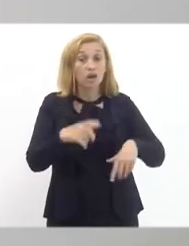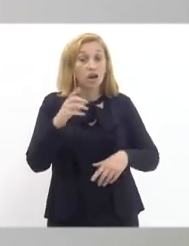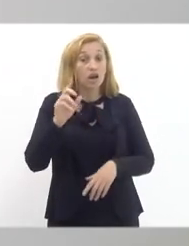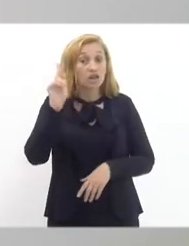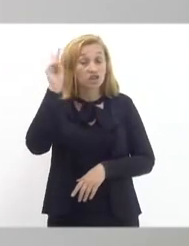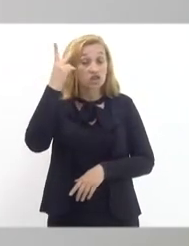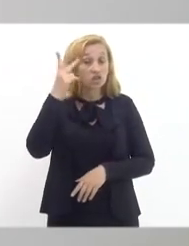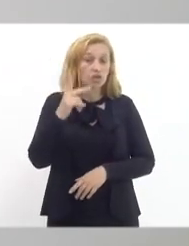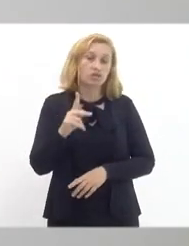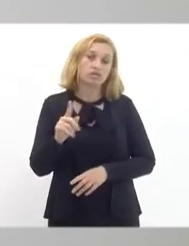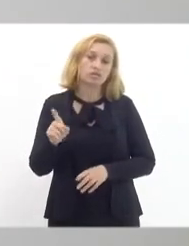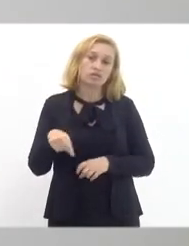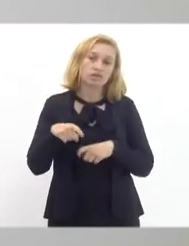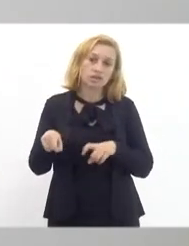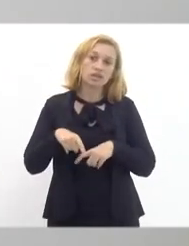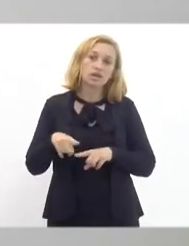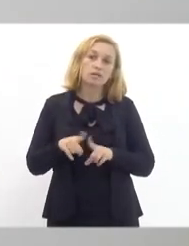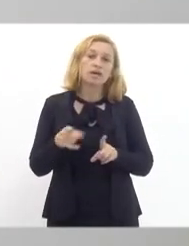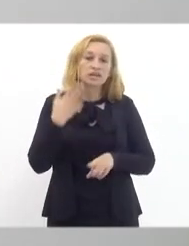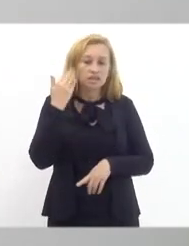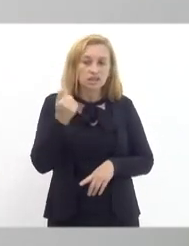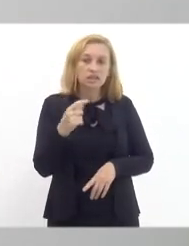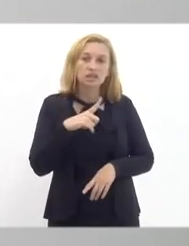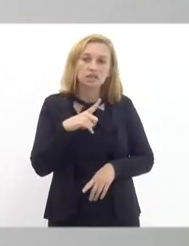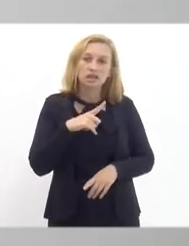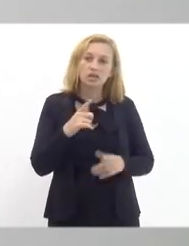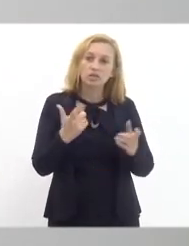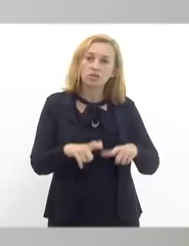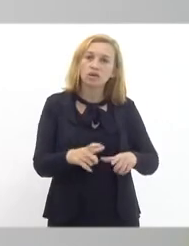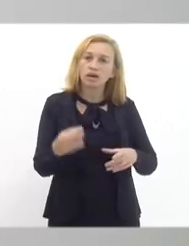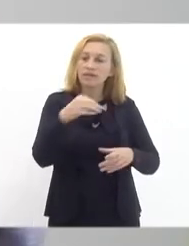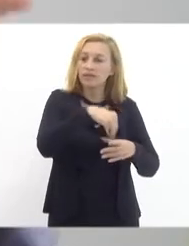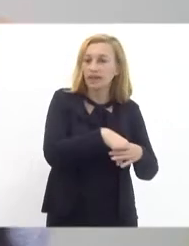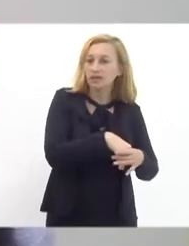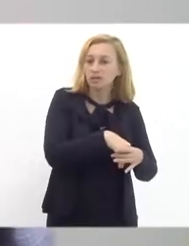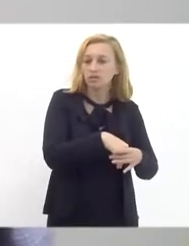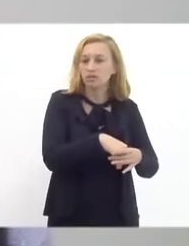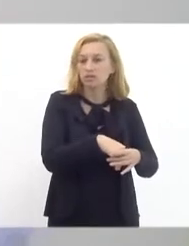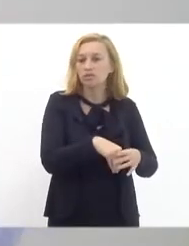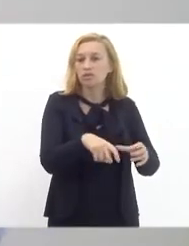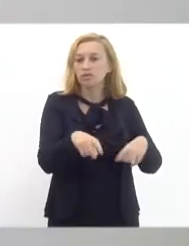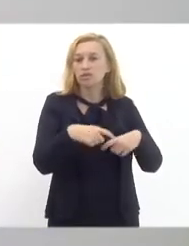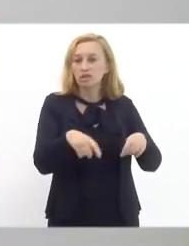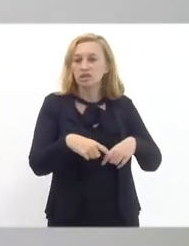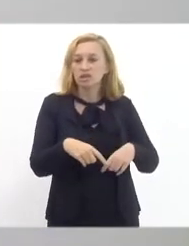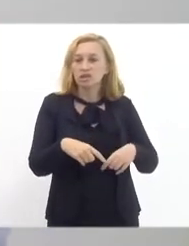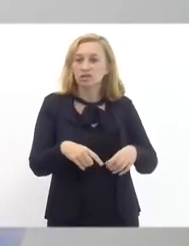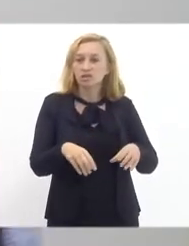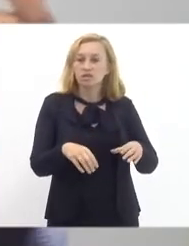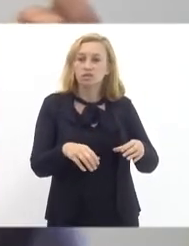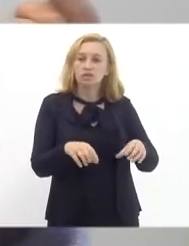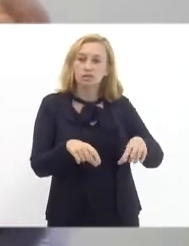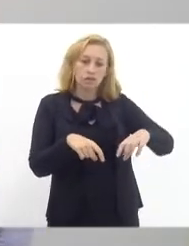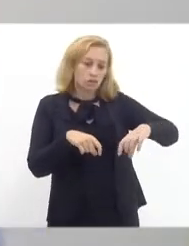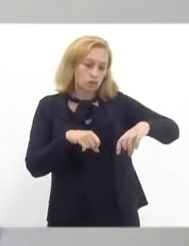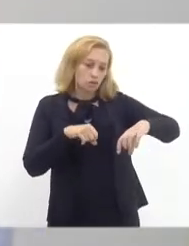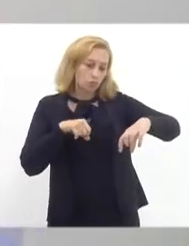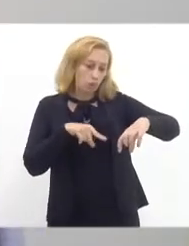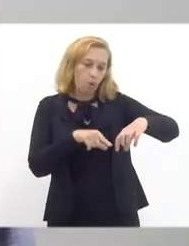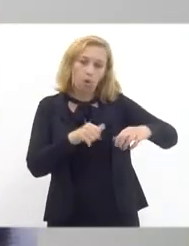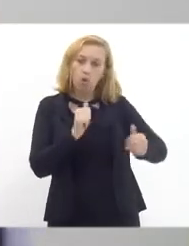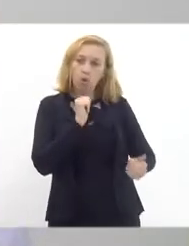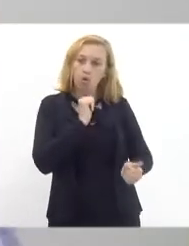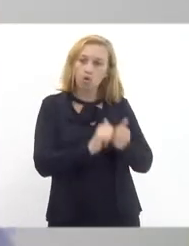sede fazenda, mas eu sei que existe uma ocupação dentro da fazenda, era o campo de futebol, são as pessoas correndo